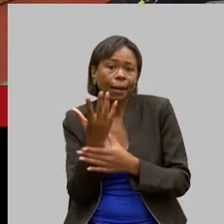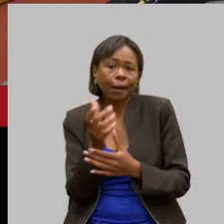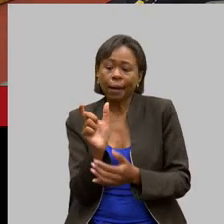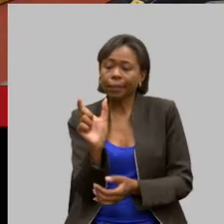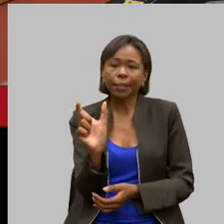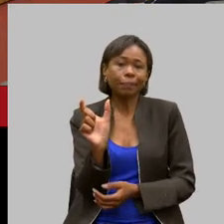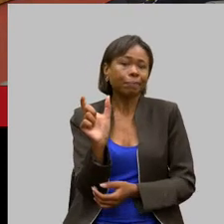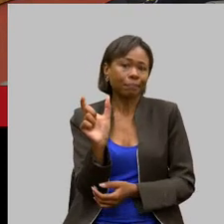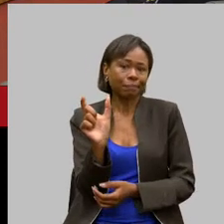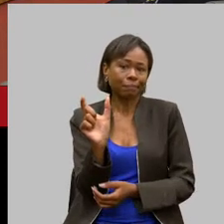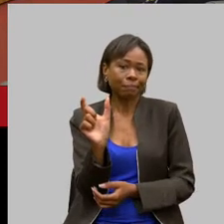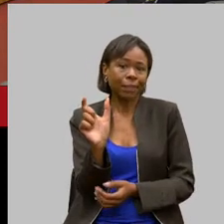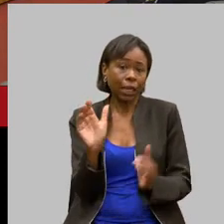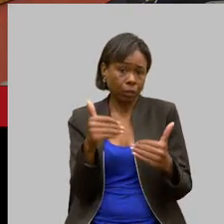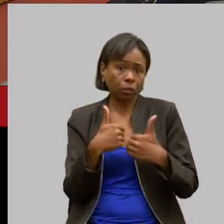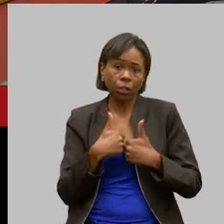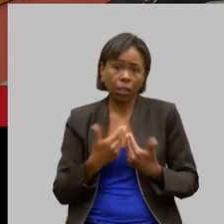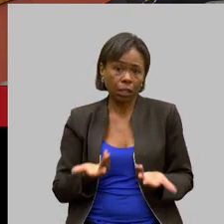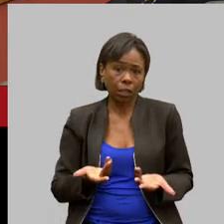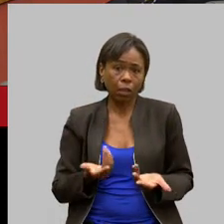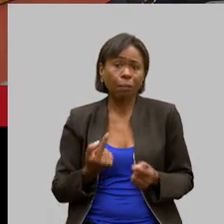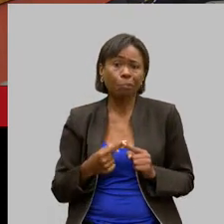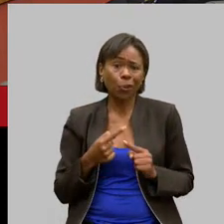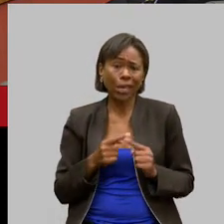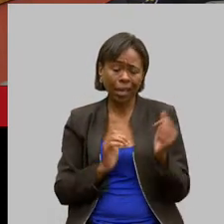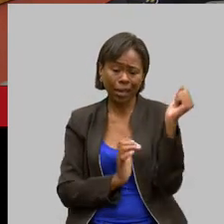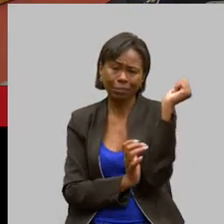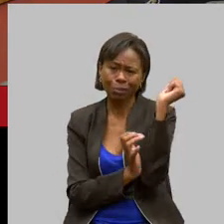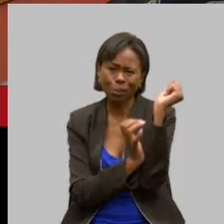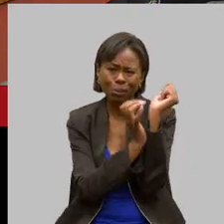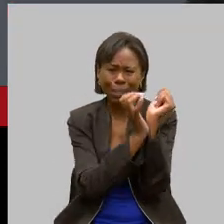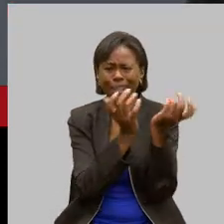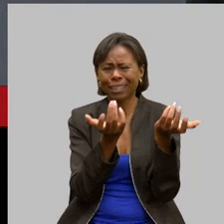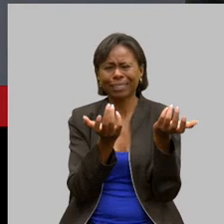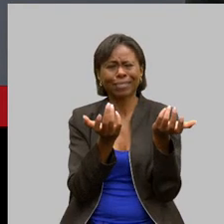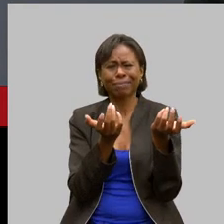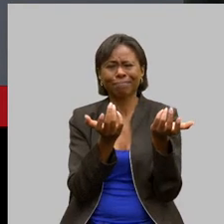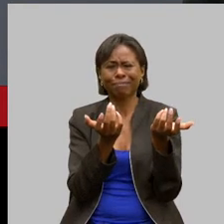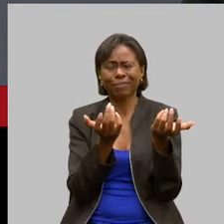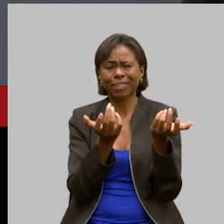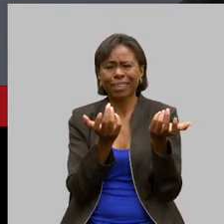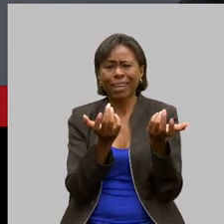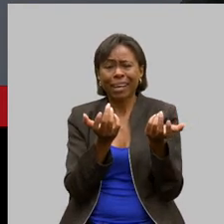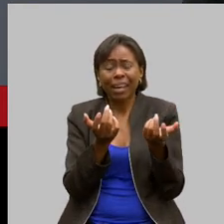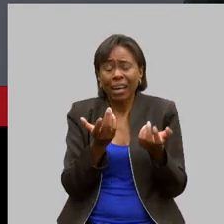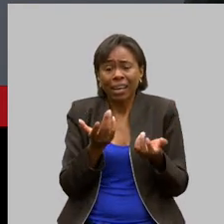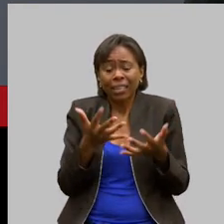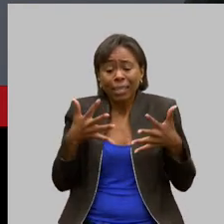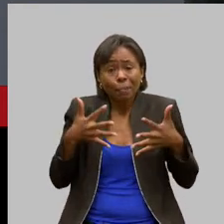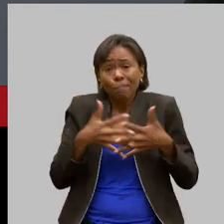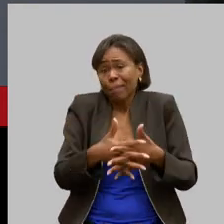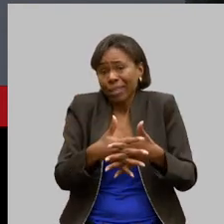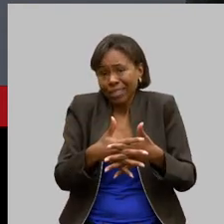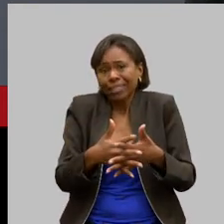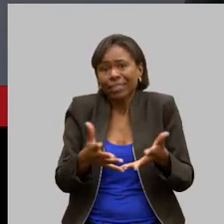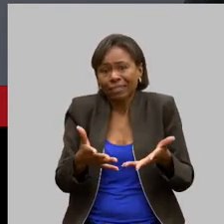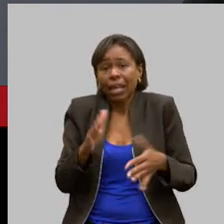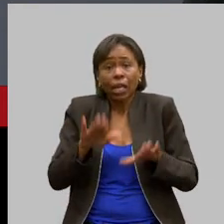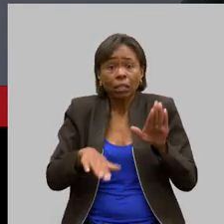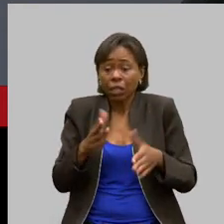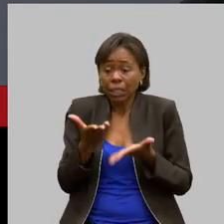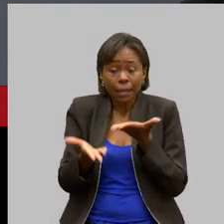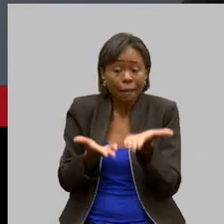burocráticos impedem isso né e E com isso impedem também o o próprio acesso a serviços básicos a